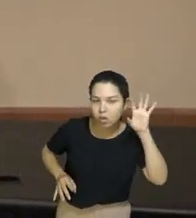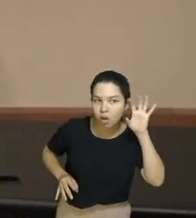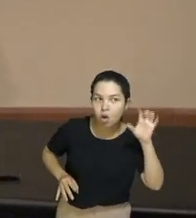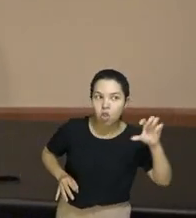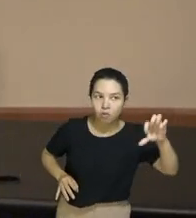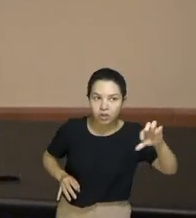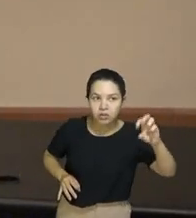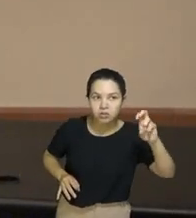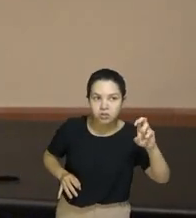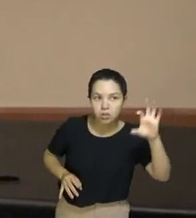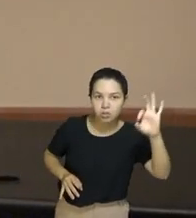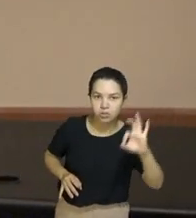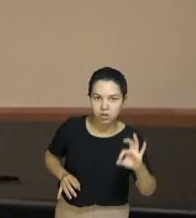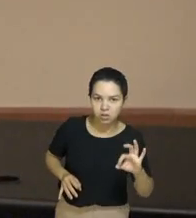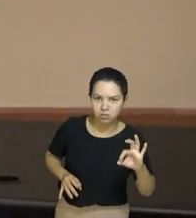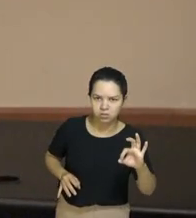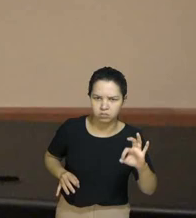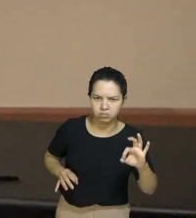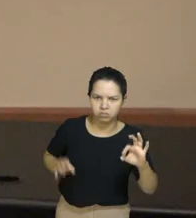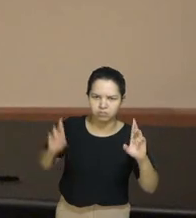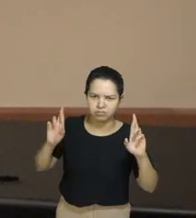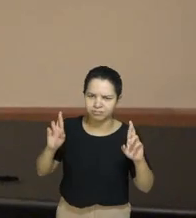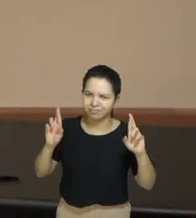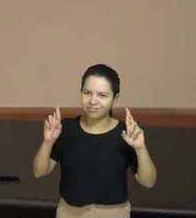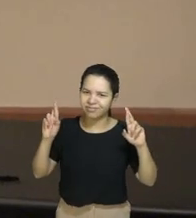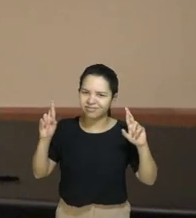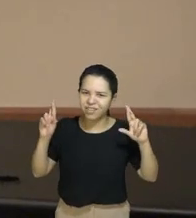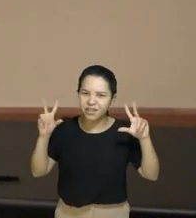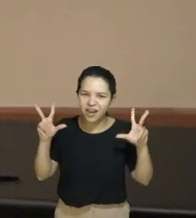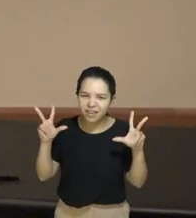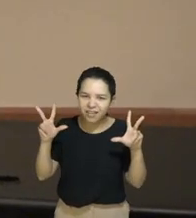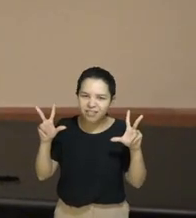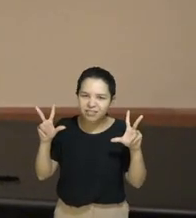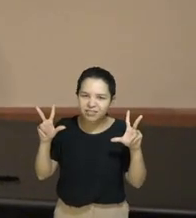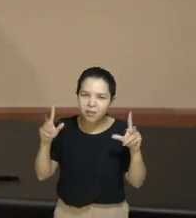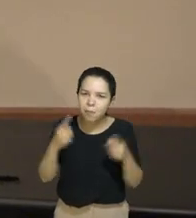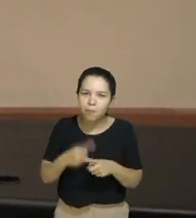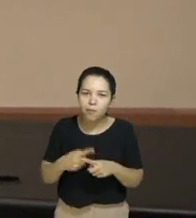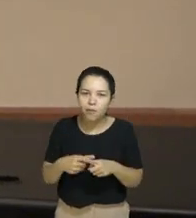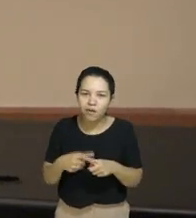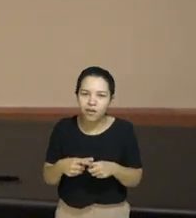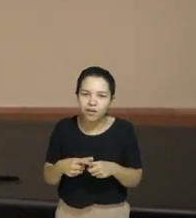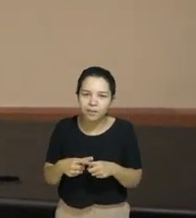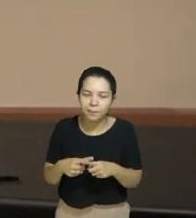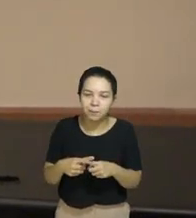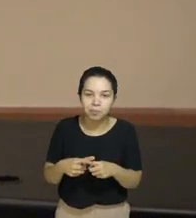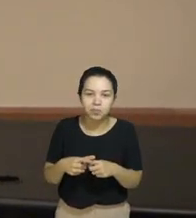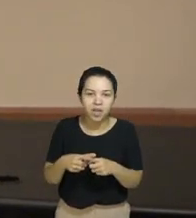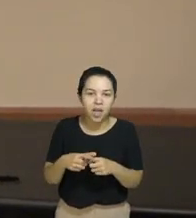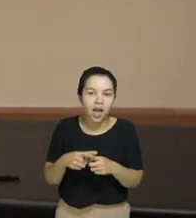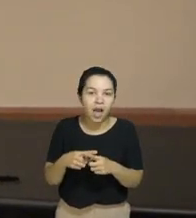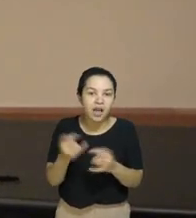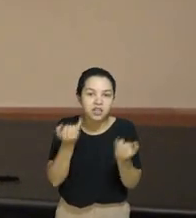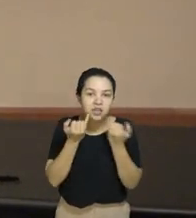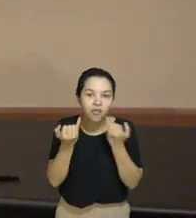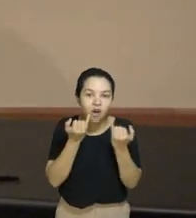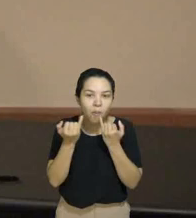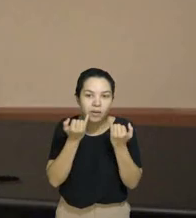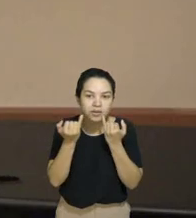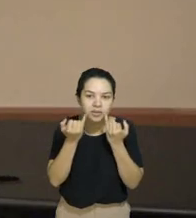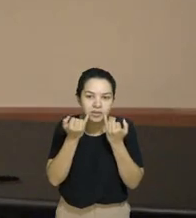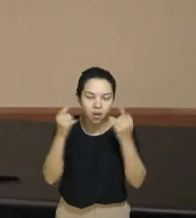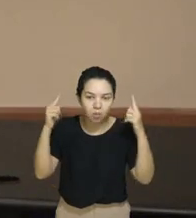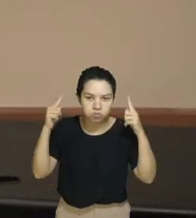95%. Diferente uma da outra, né? Por quê? Porque as informações cruzam lá no